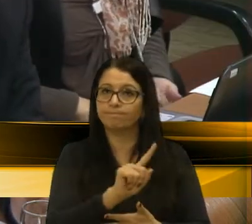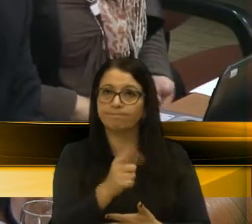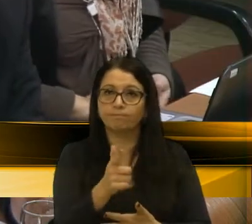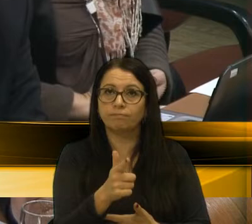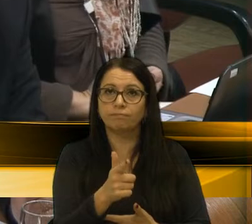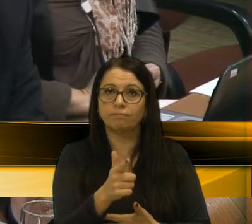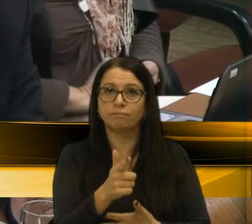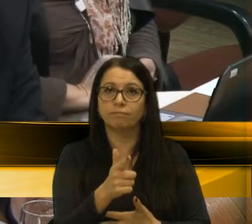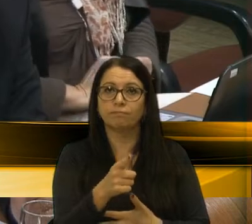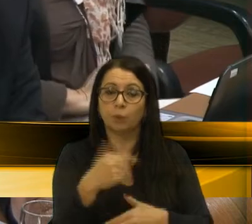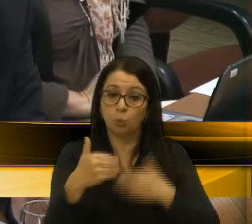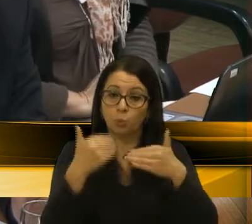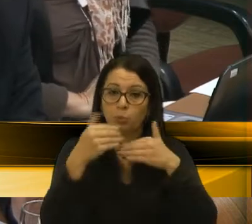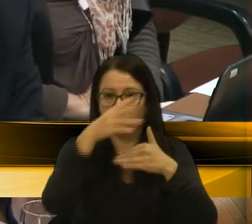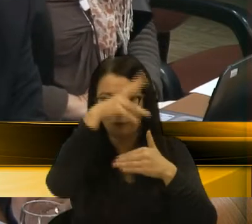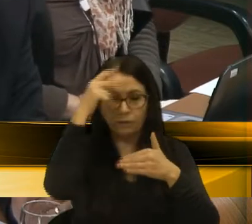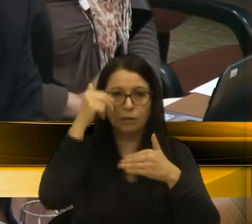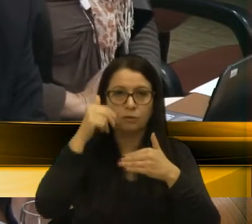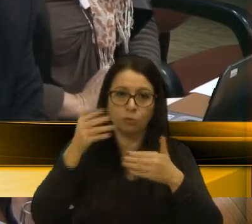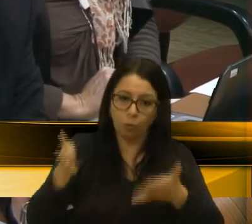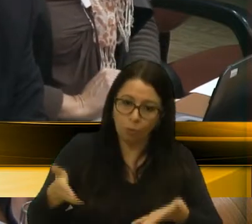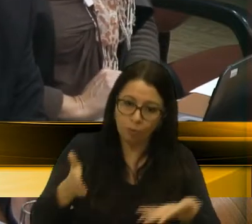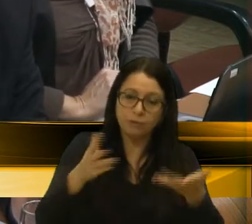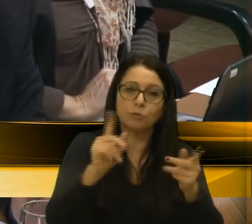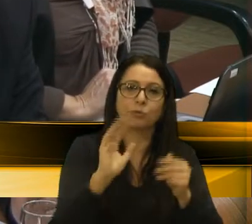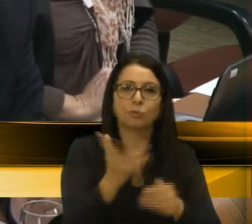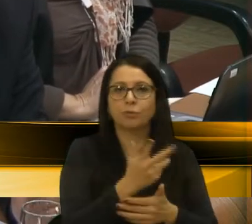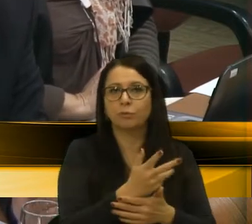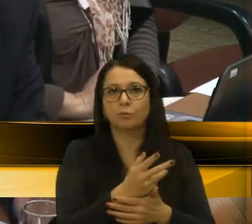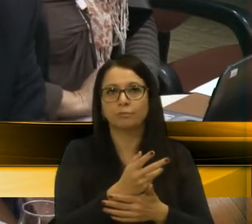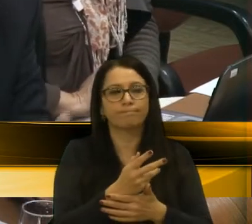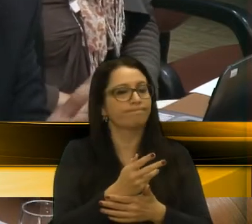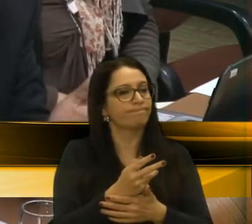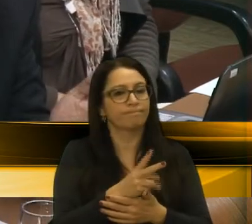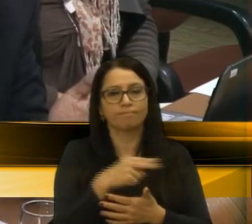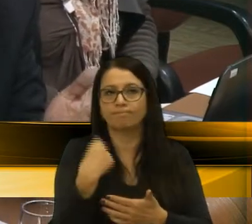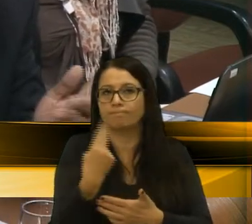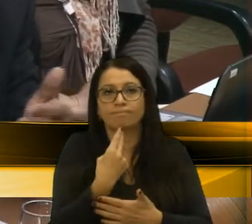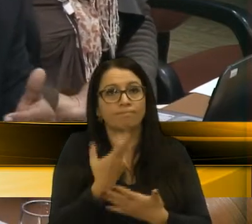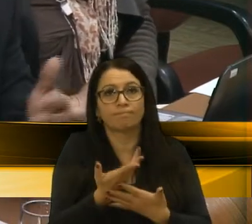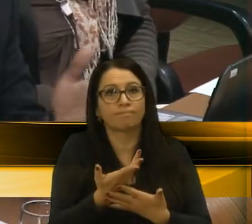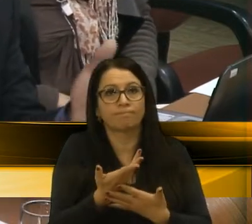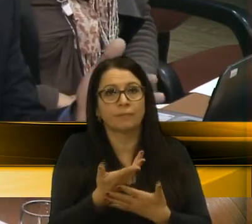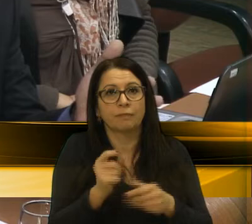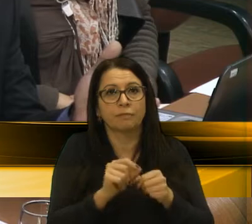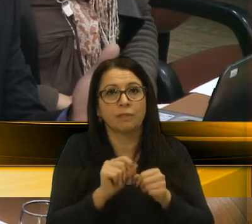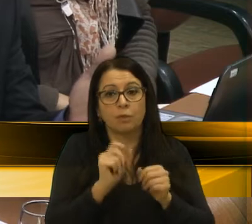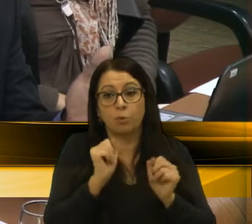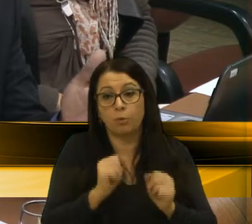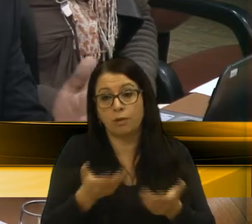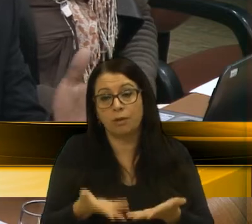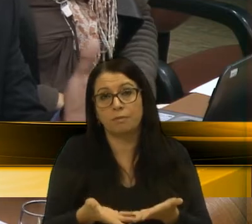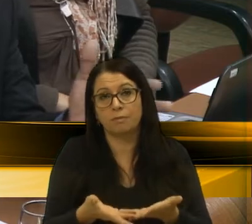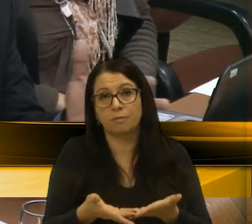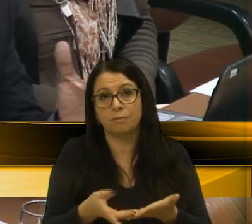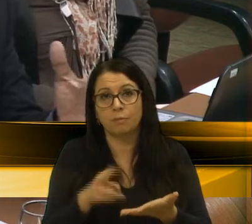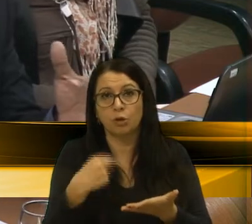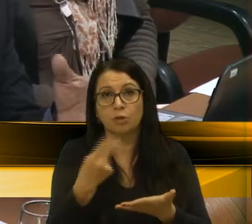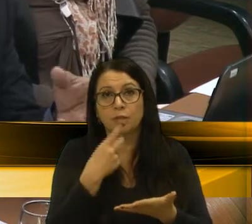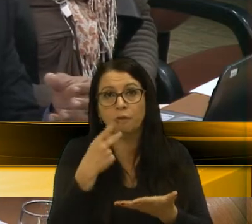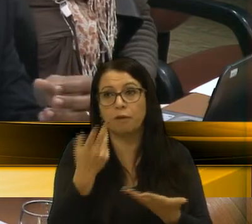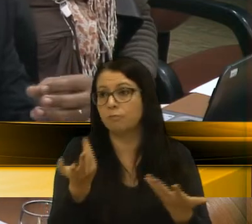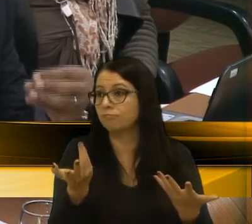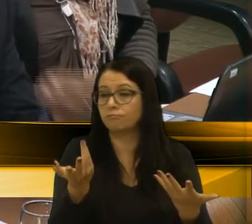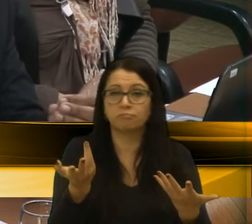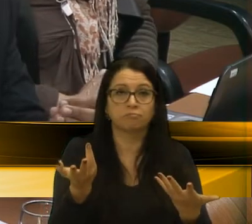a locomotiva, o executivo puxando tudo isso, vereador Felipe, nós fazemos o que podemos, mas a nossa fala ela